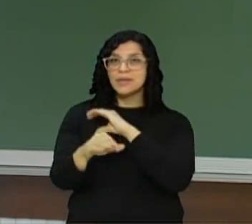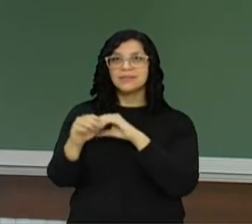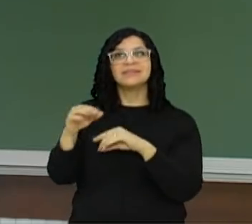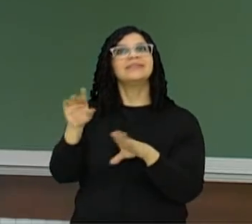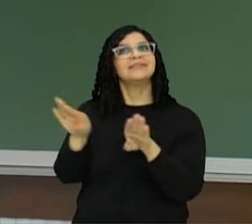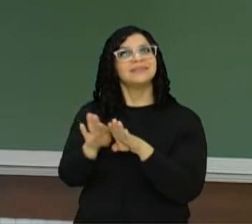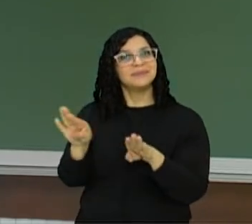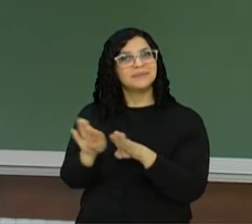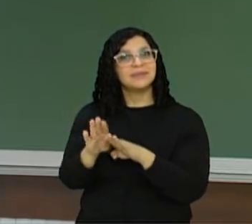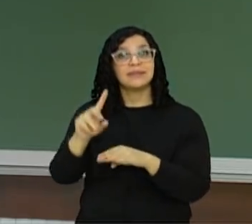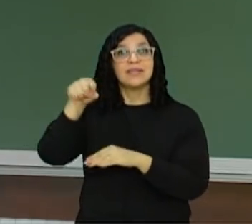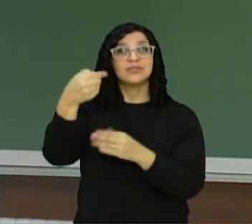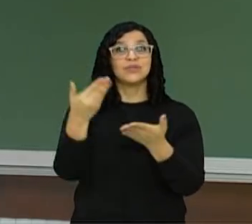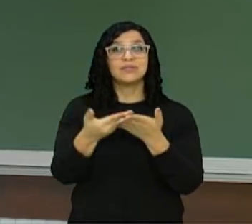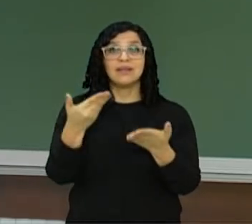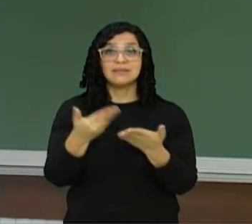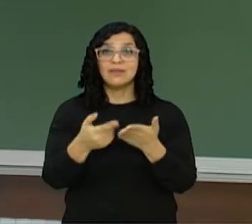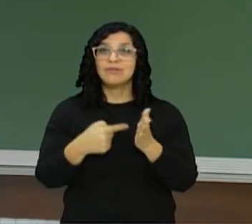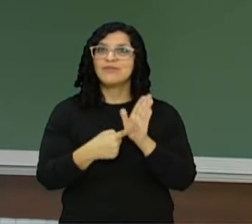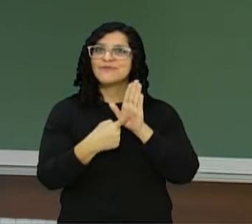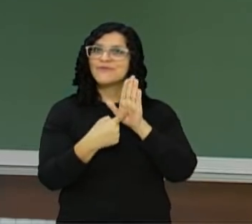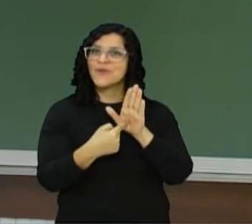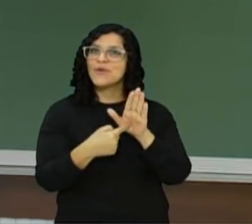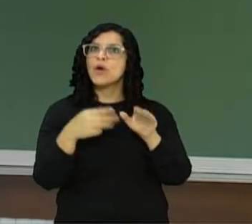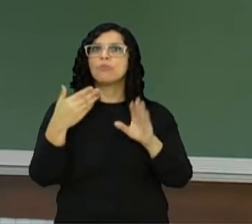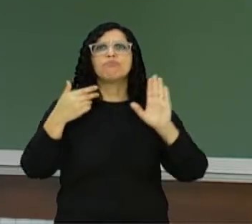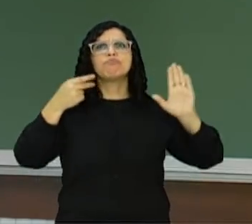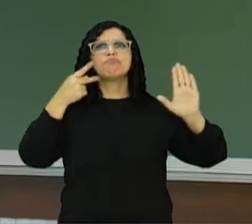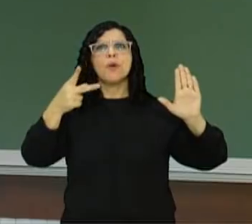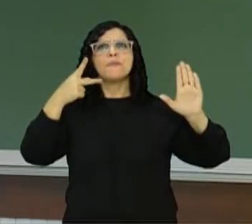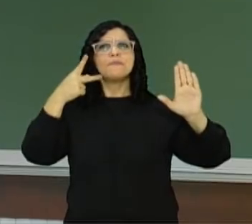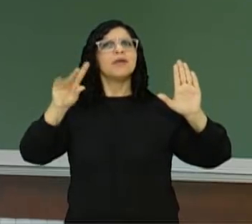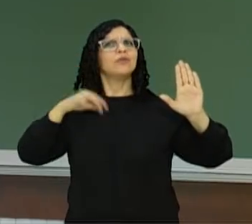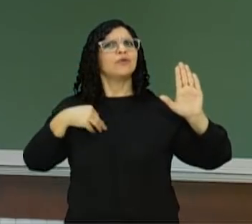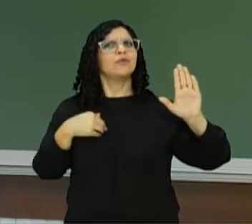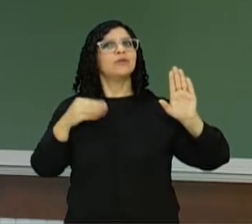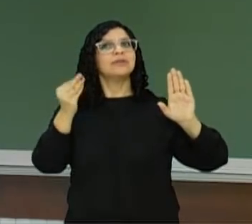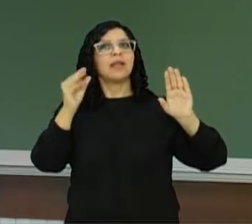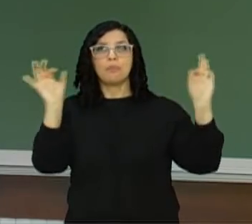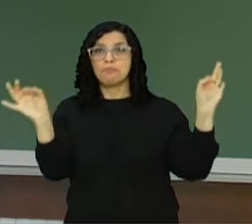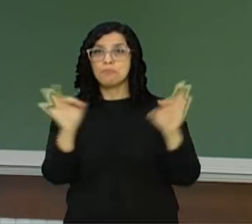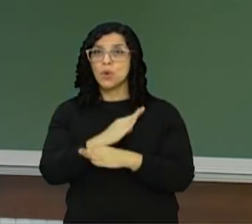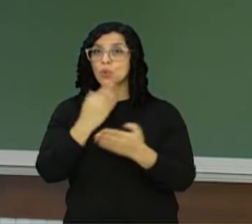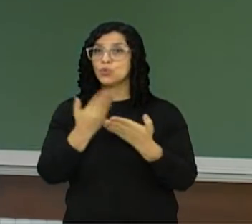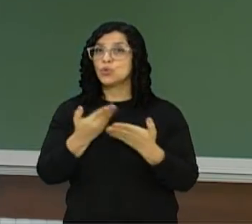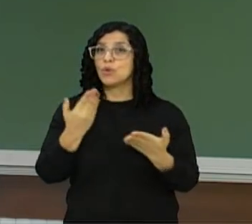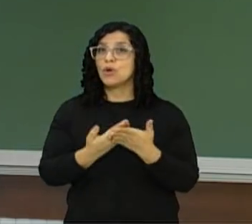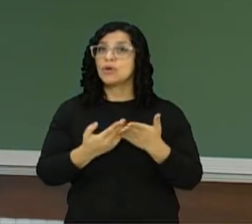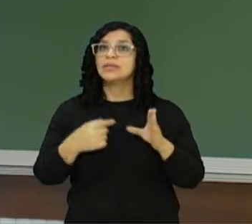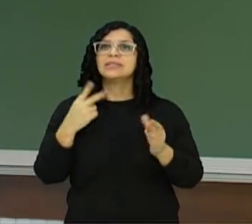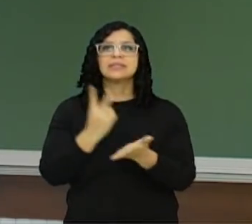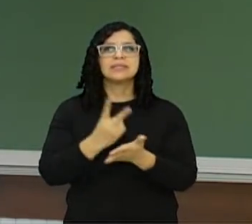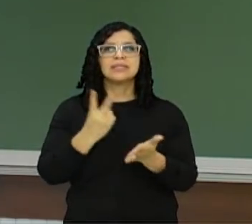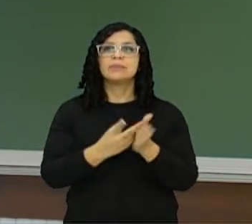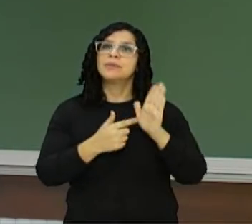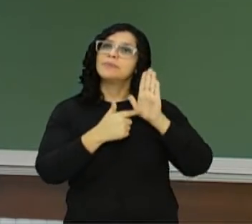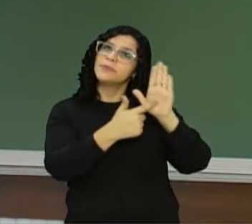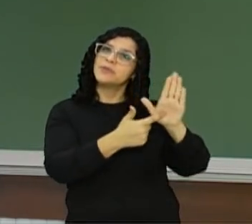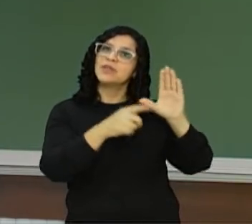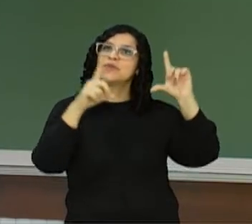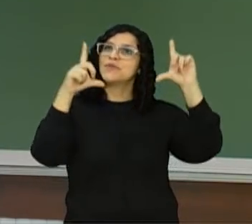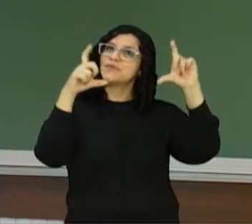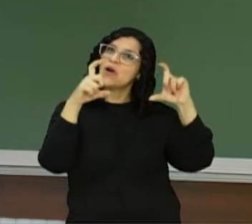e-mail. Nas próximas aulas eu vou prometer para vocês, eu vou terminar as aulas sempre